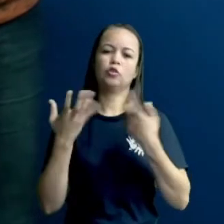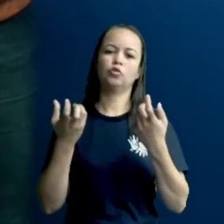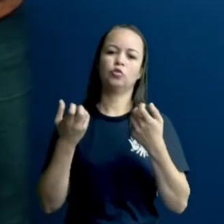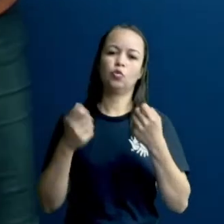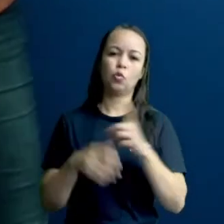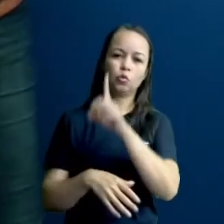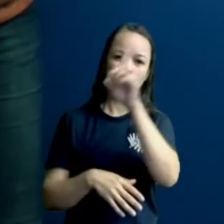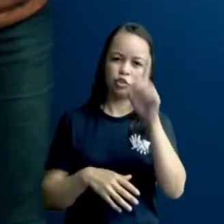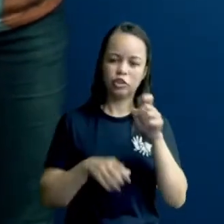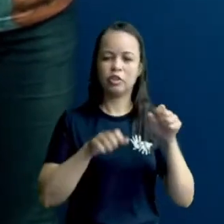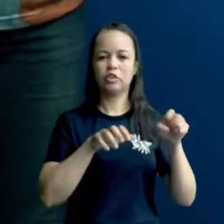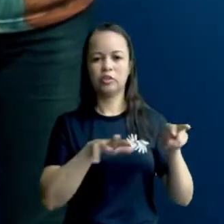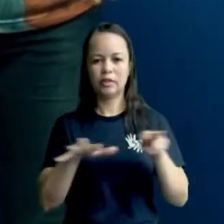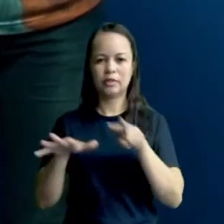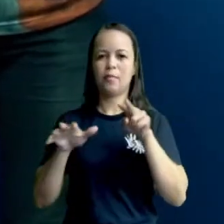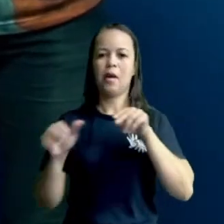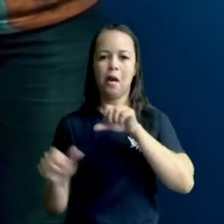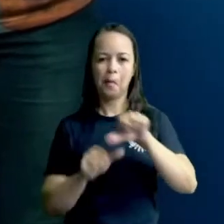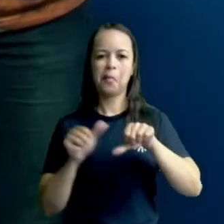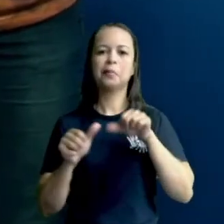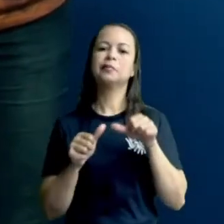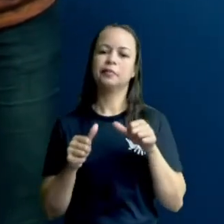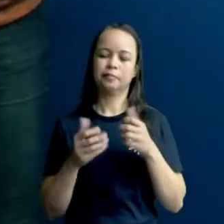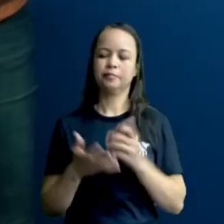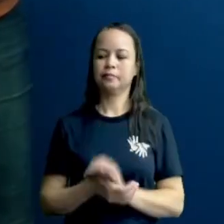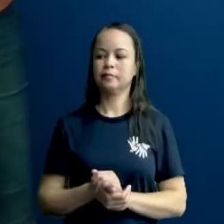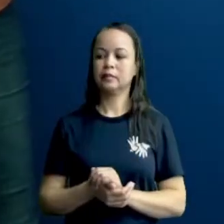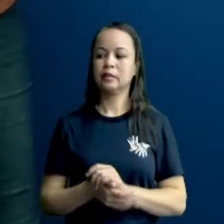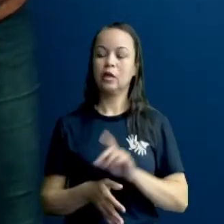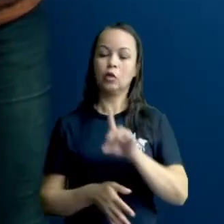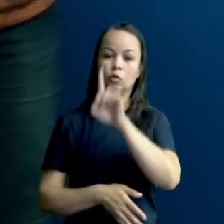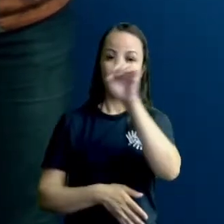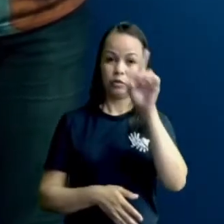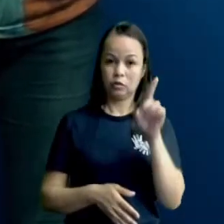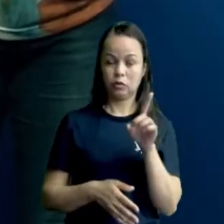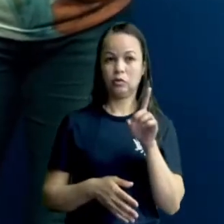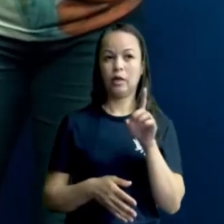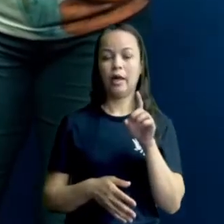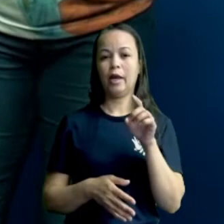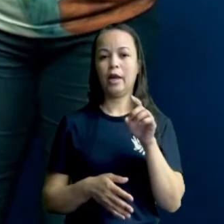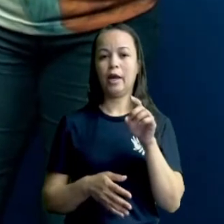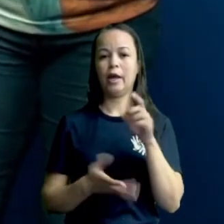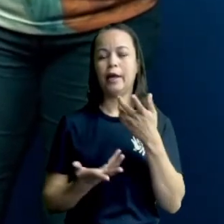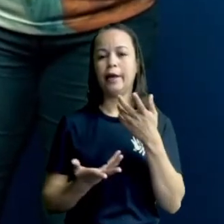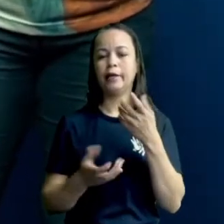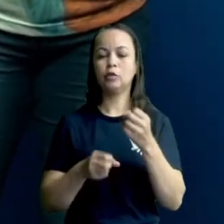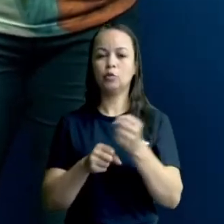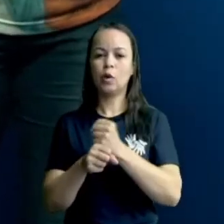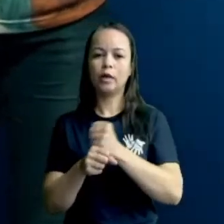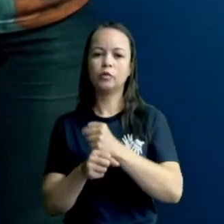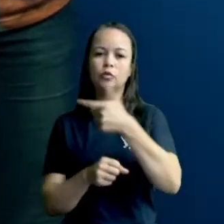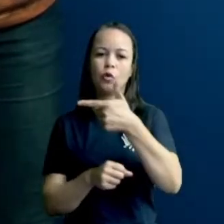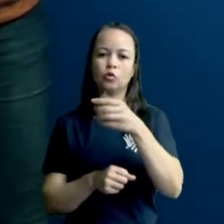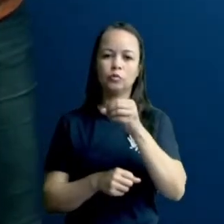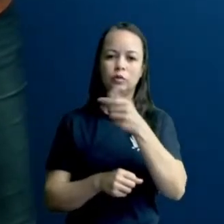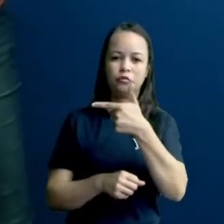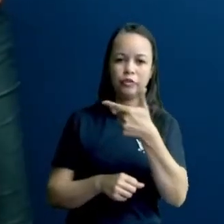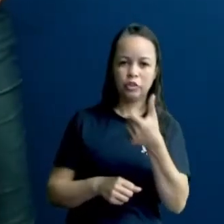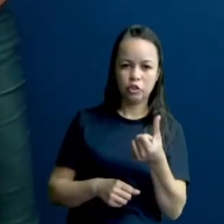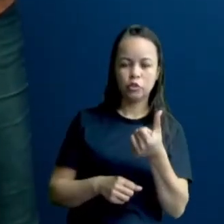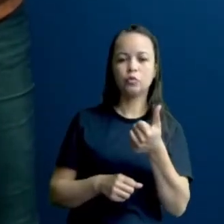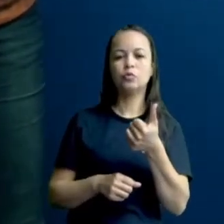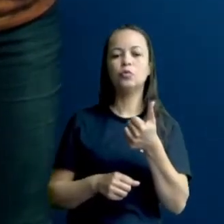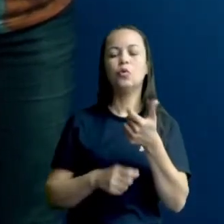semana, tá? Então, em 2021, que é o ano que nós estamos, a batalha, né, se fosse ocorrer